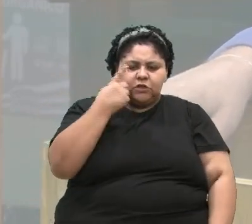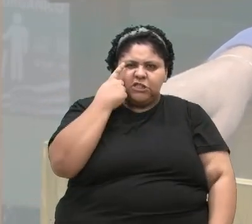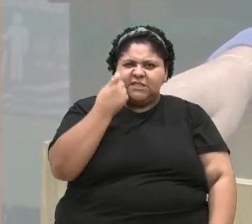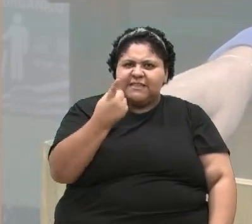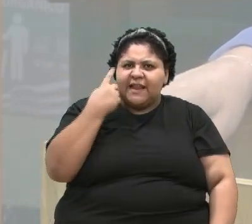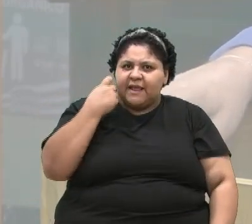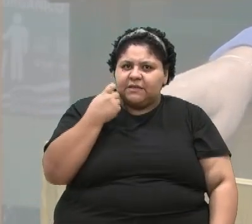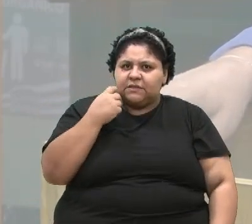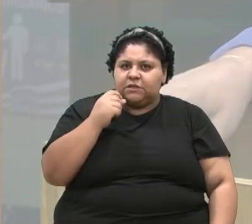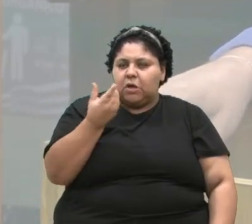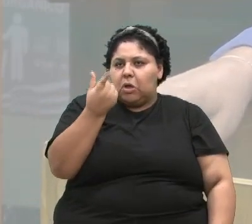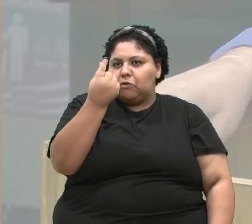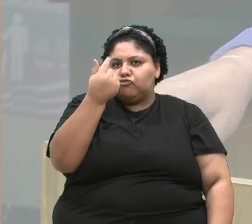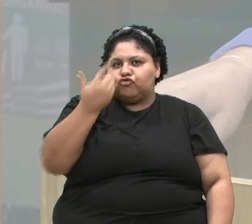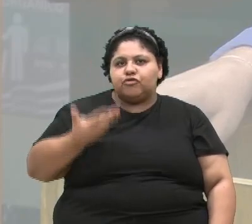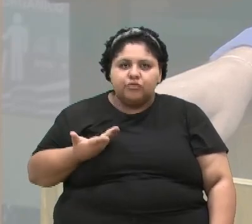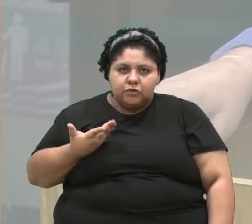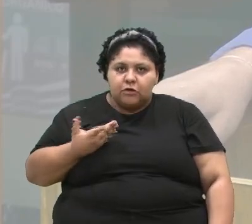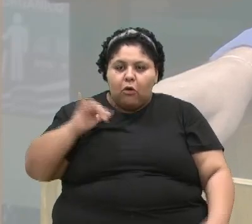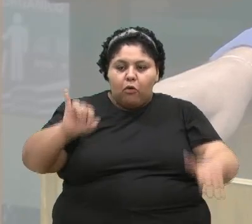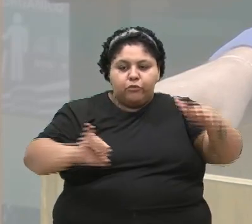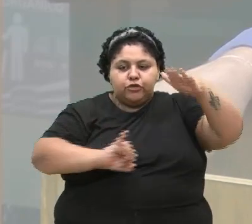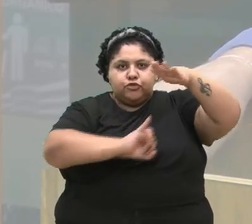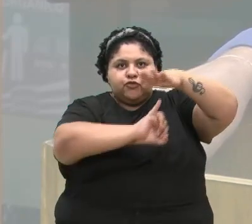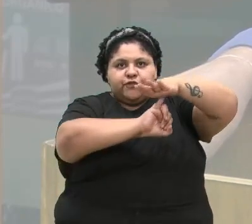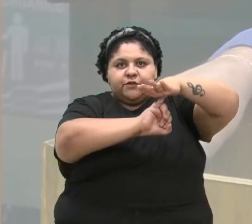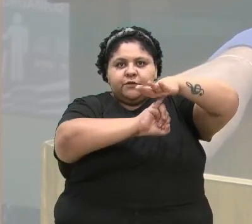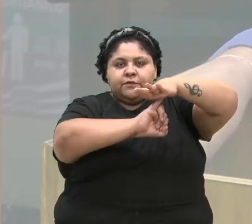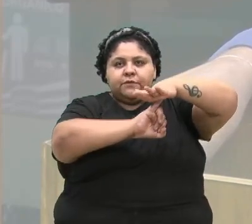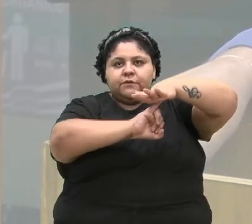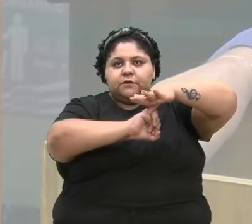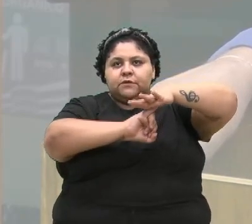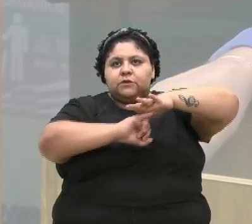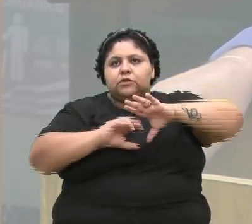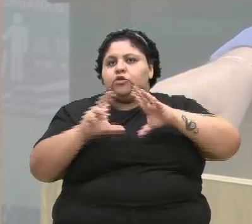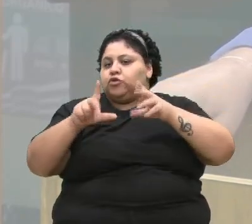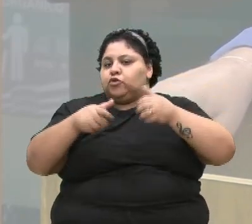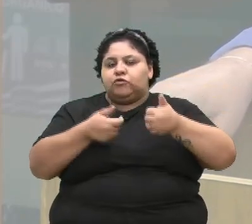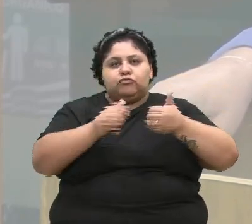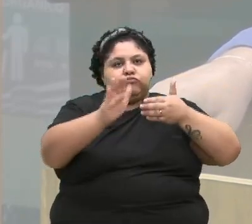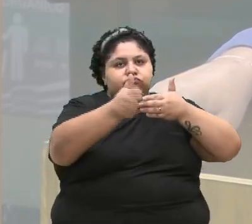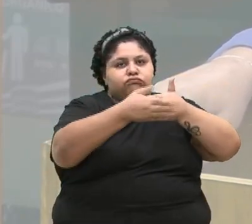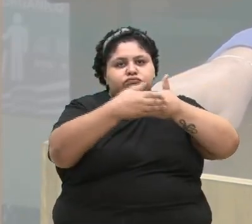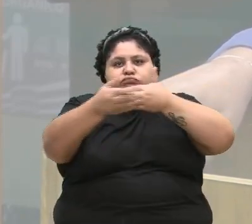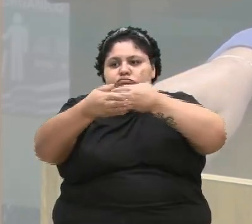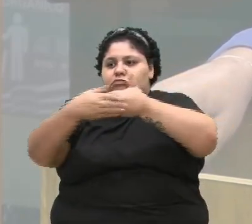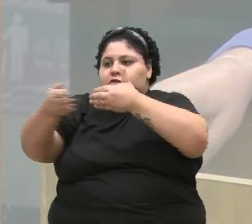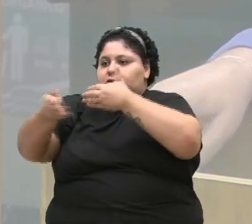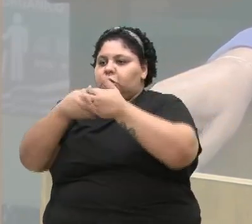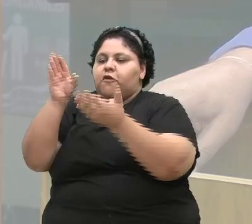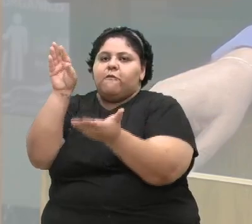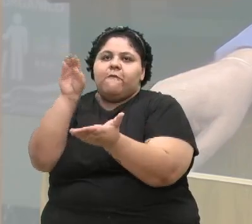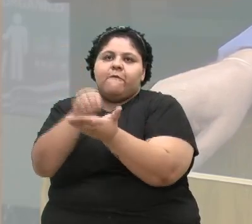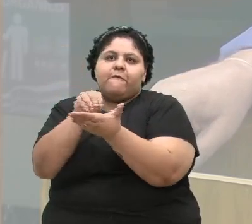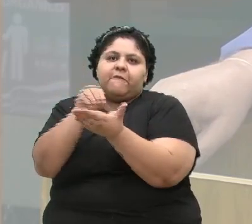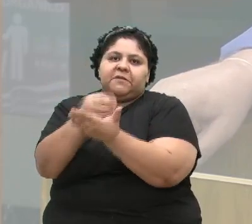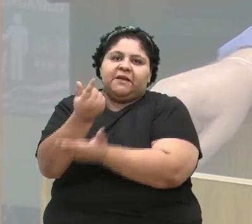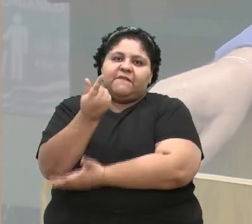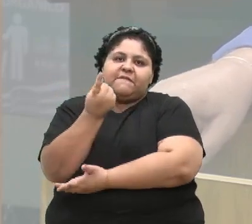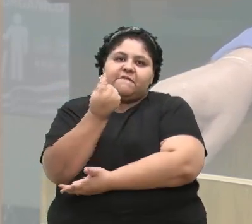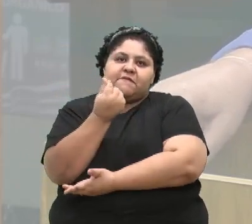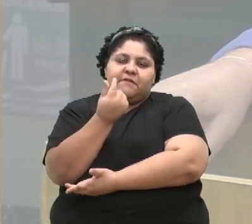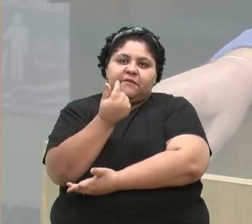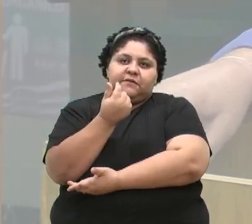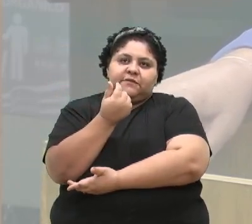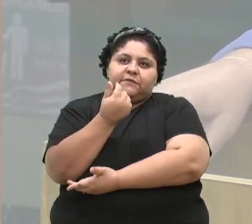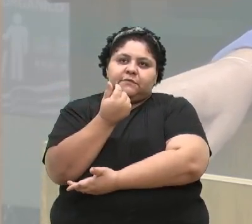verba para o Instituto Federal. Quanto outros fechavam, quanto outros faltava verba, até